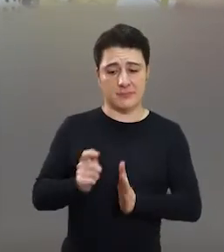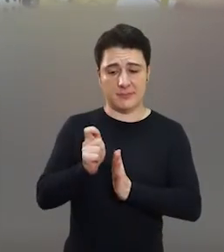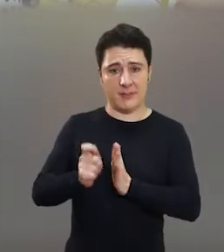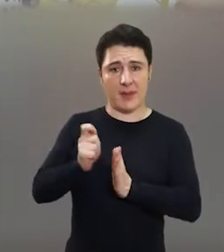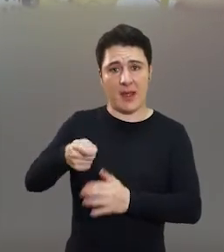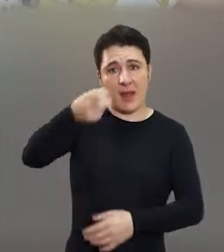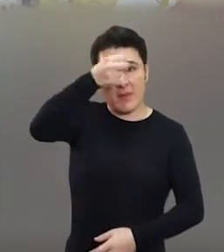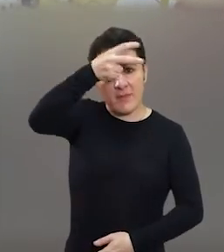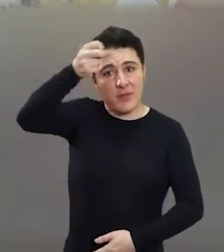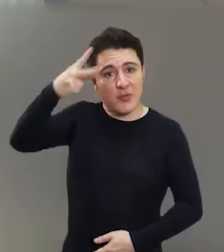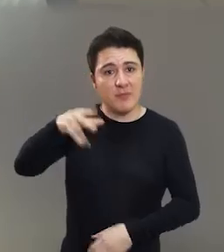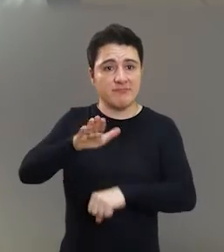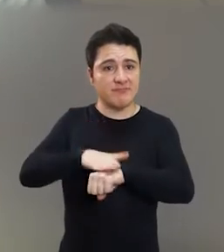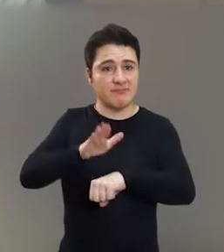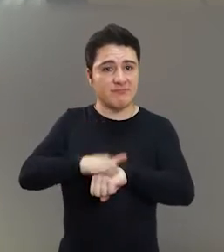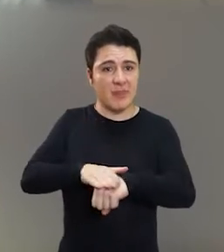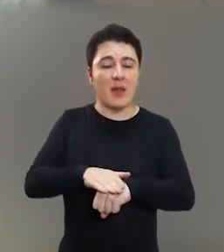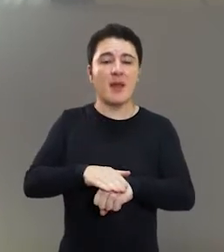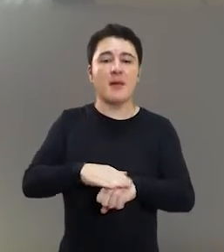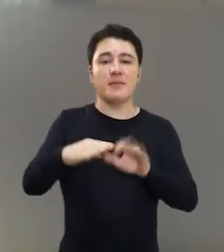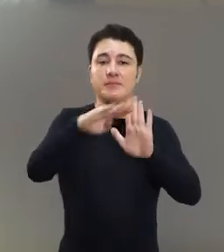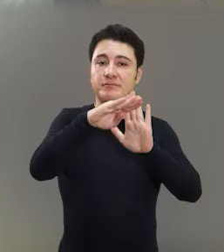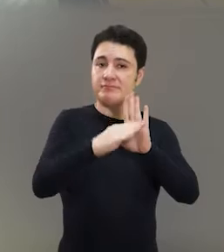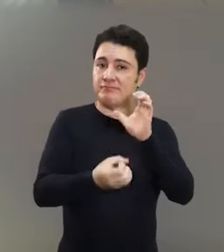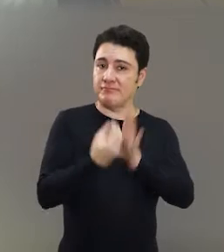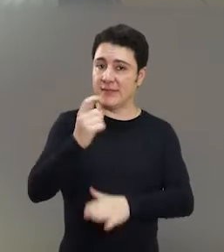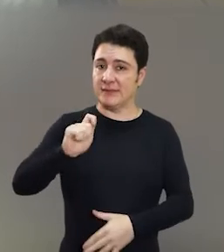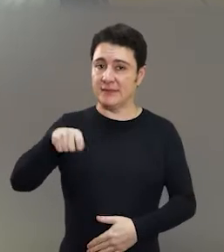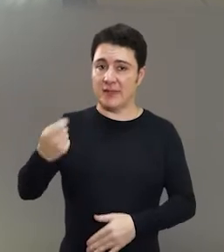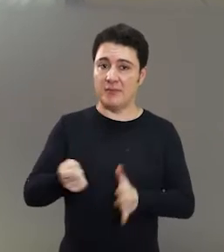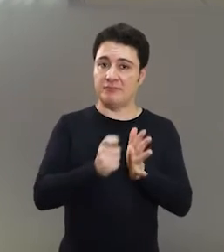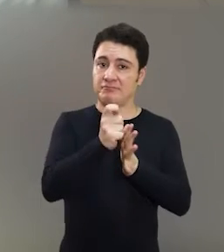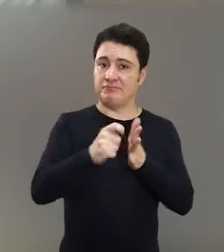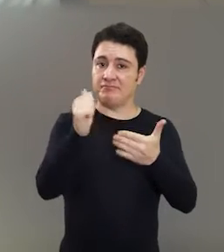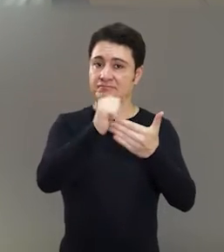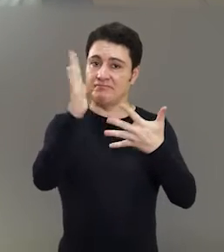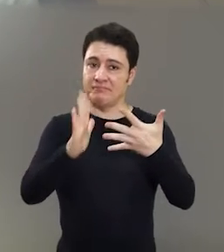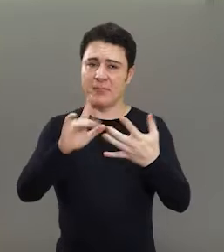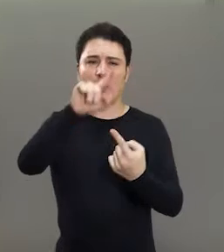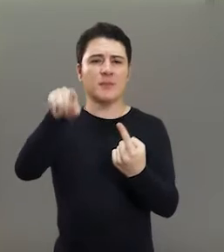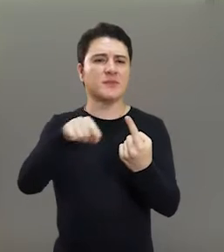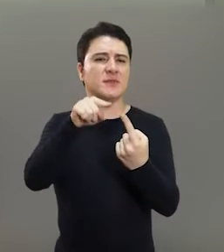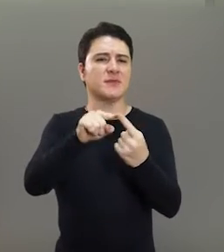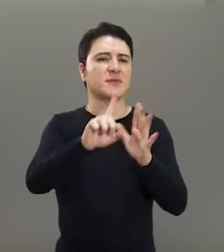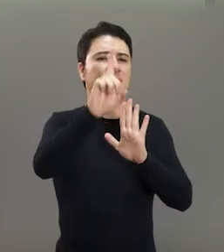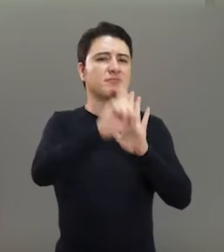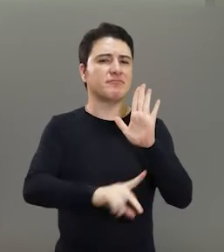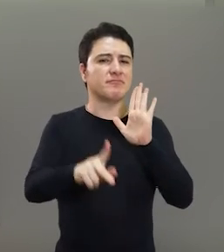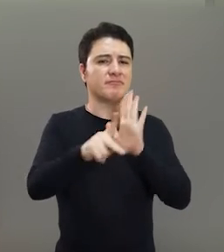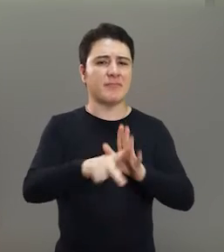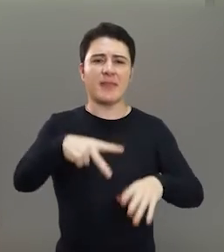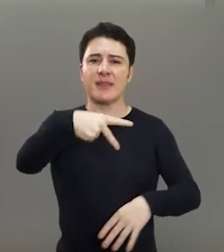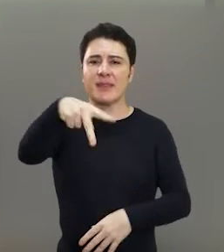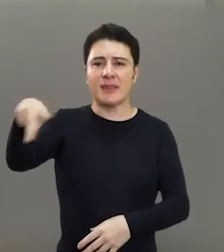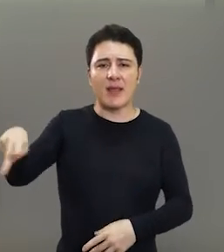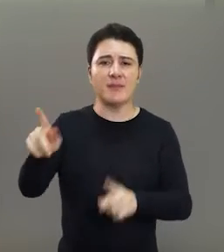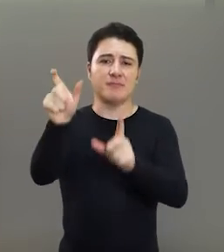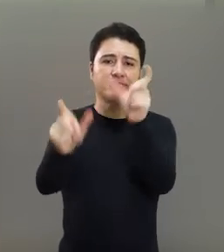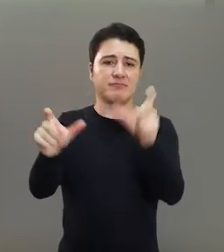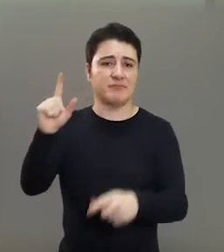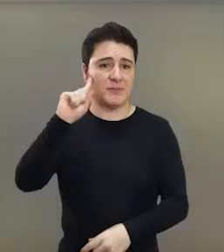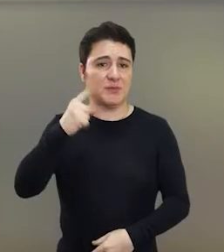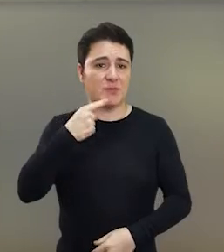Araraquara em sinais Esse é o nome do programa que a prefeitura municipal elaborou a fim de tirar do Papel os